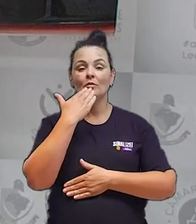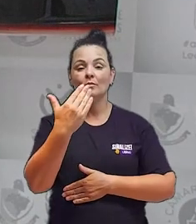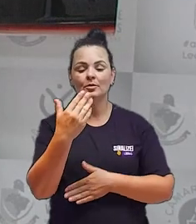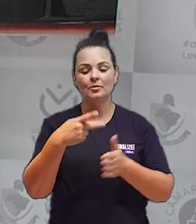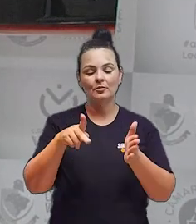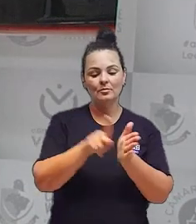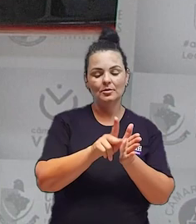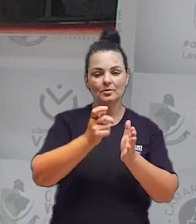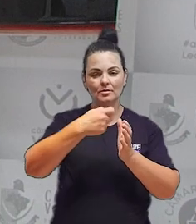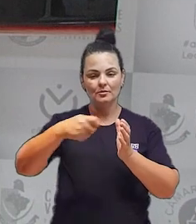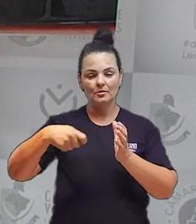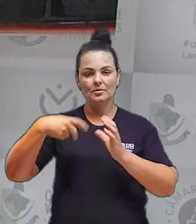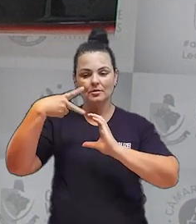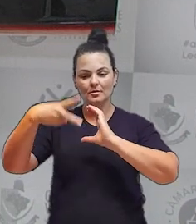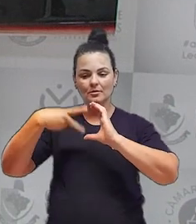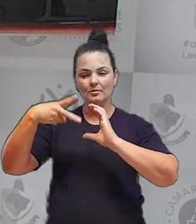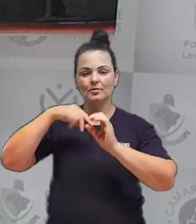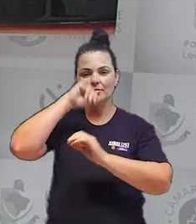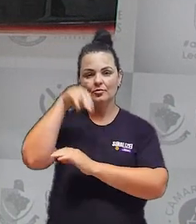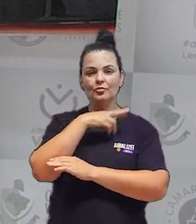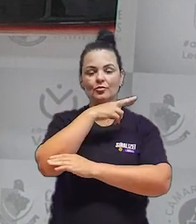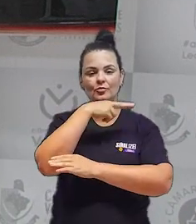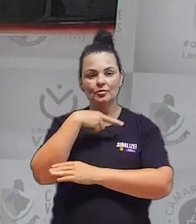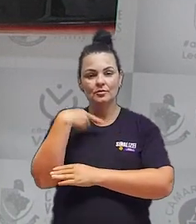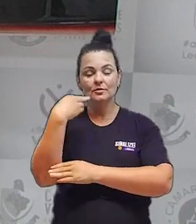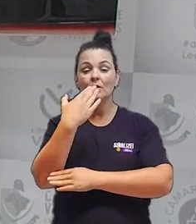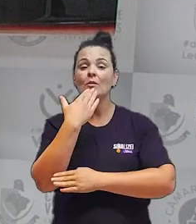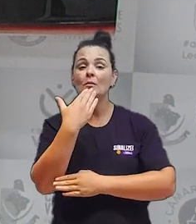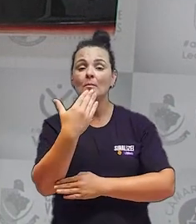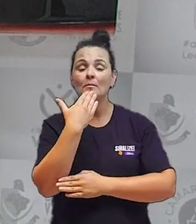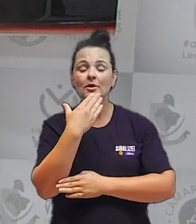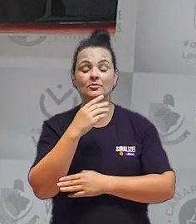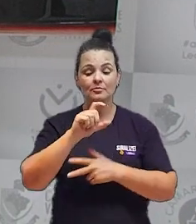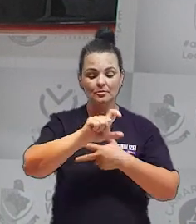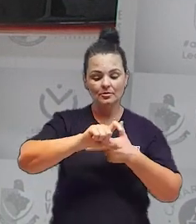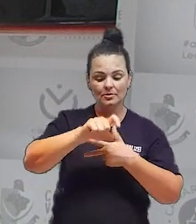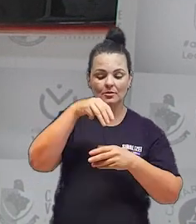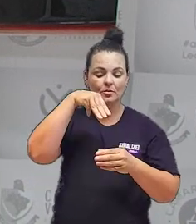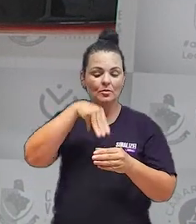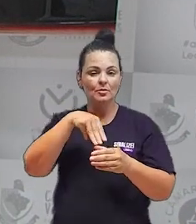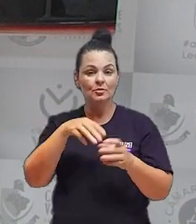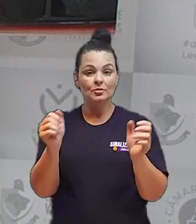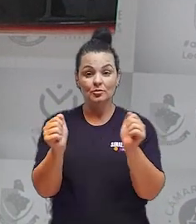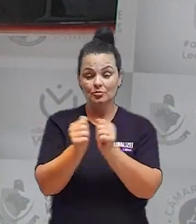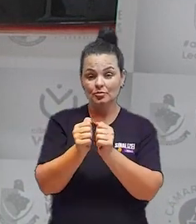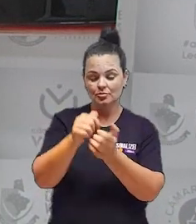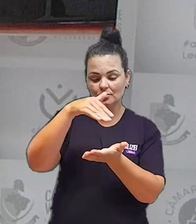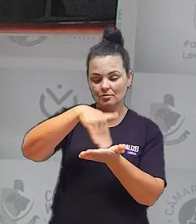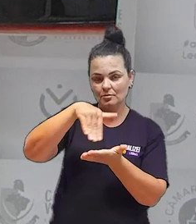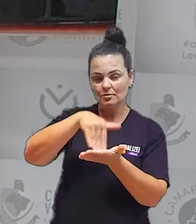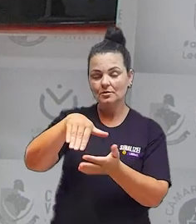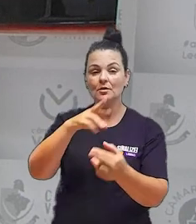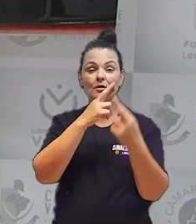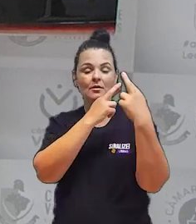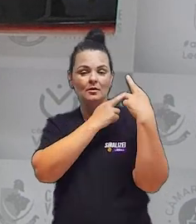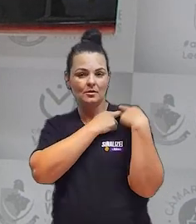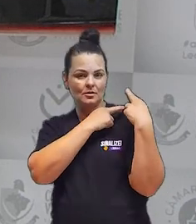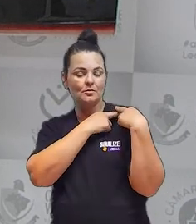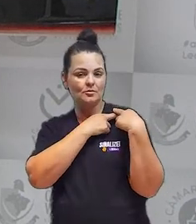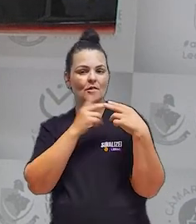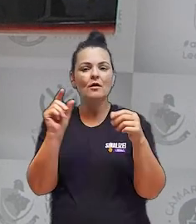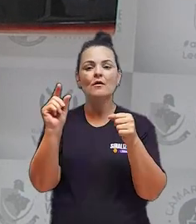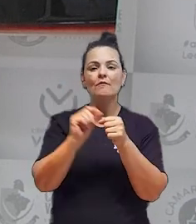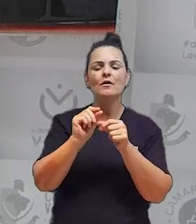Uma indicação foi protocolada na Câmara de Vereadores de Jaraguá do Sul, solicitando que o Executivo Municipal, por meio da Secretaria